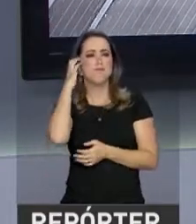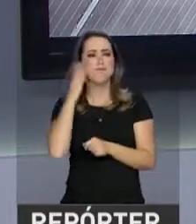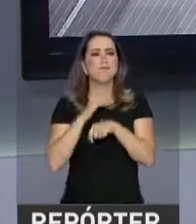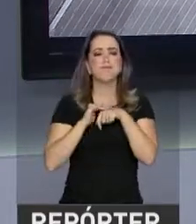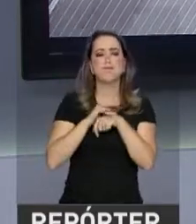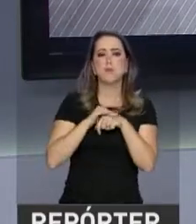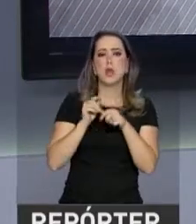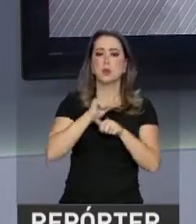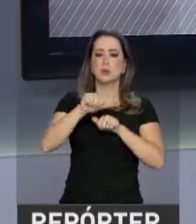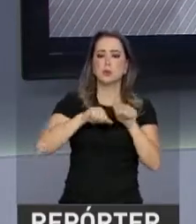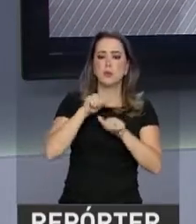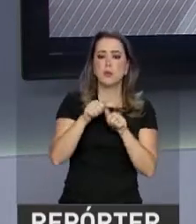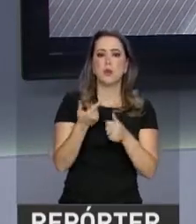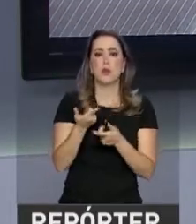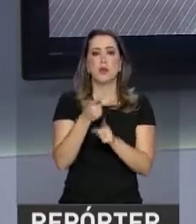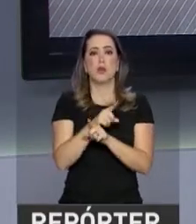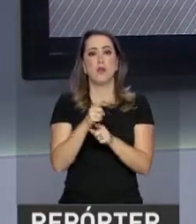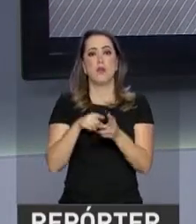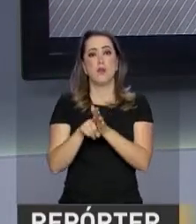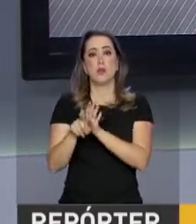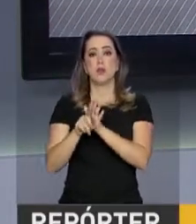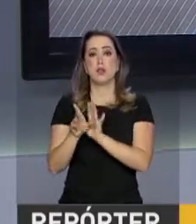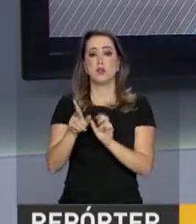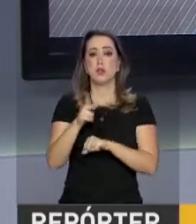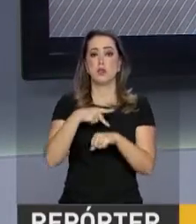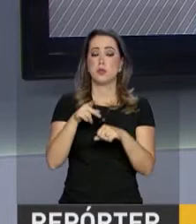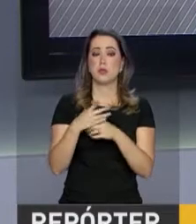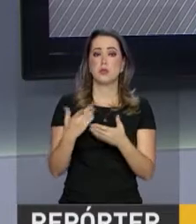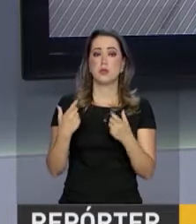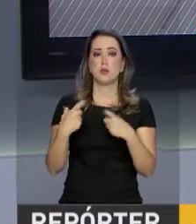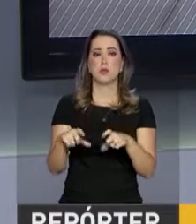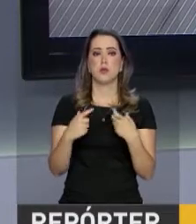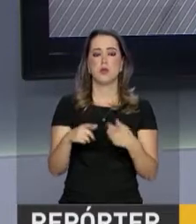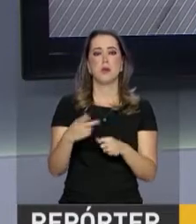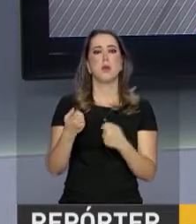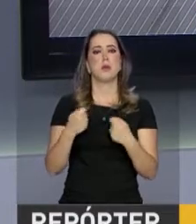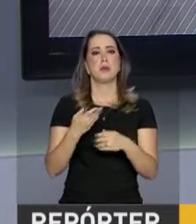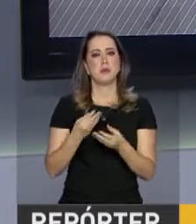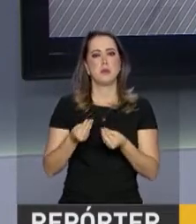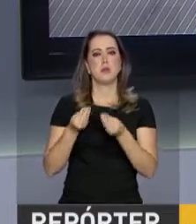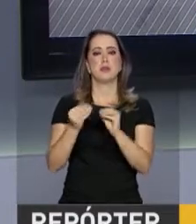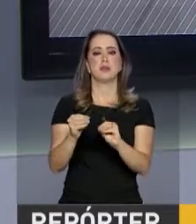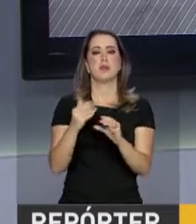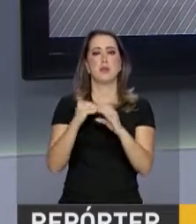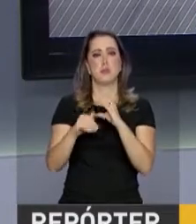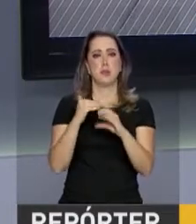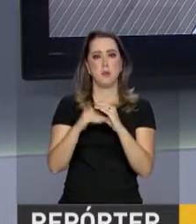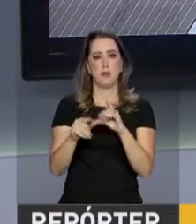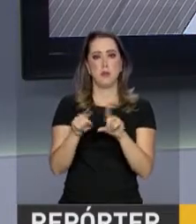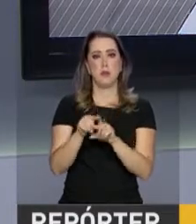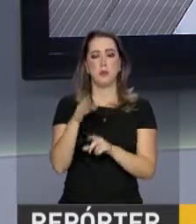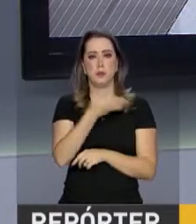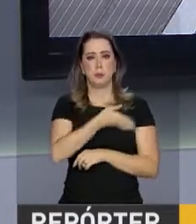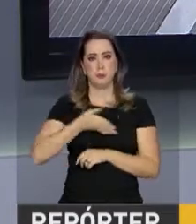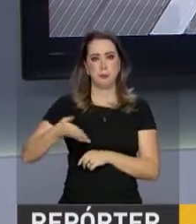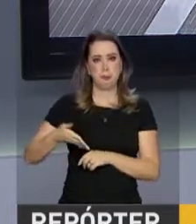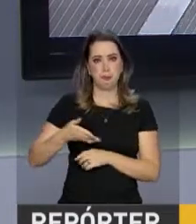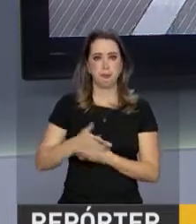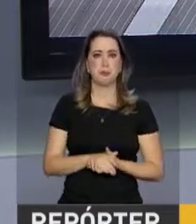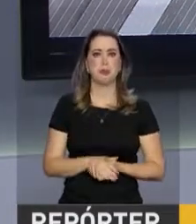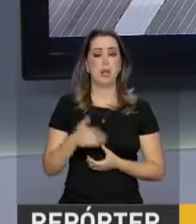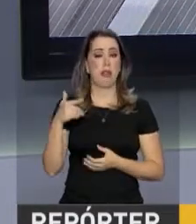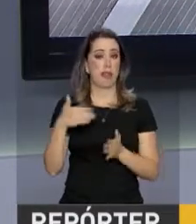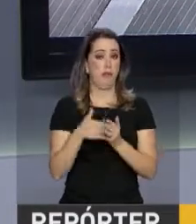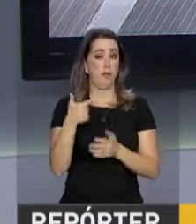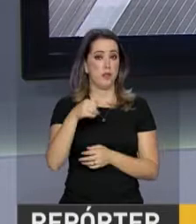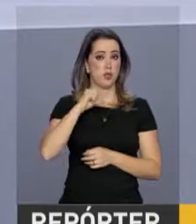investigações sobre os países de origem os interessados devem encaminhar currículo para o e mail que aparecem na tela até o dia 29